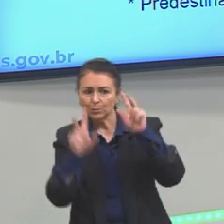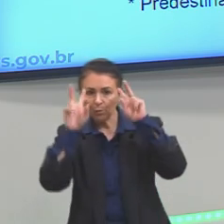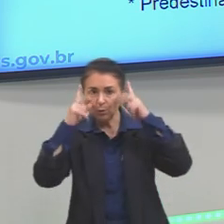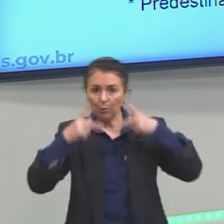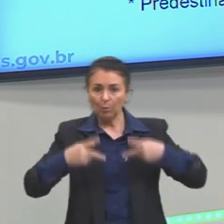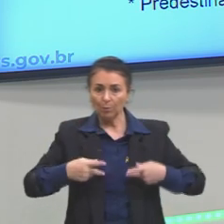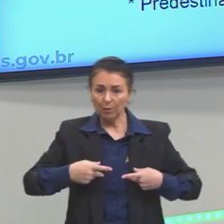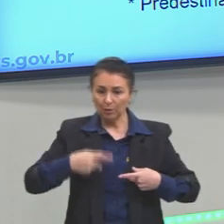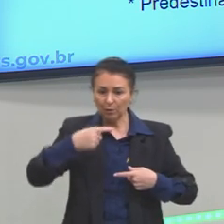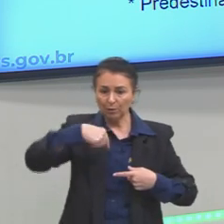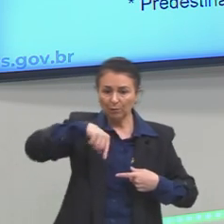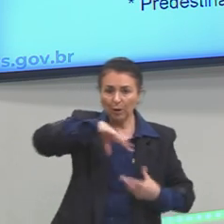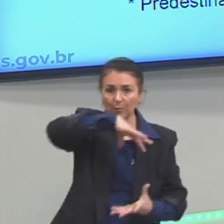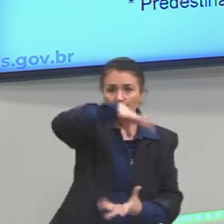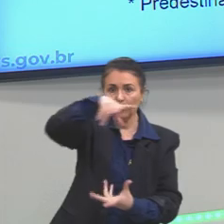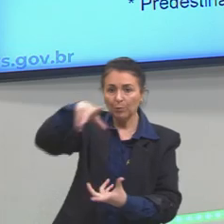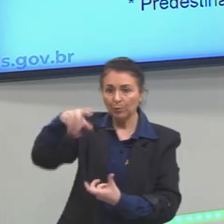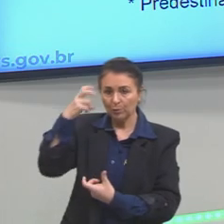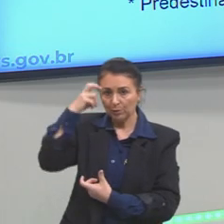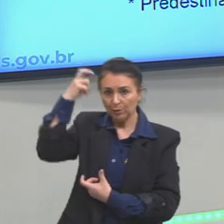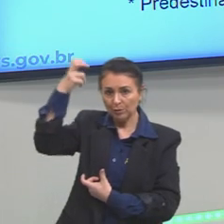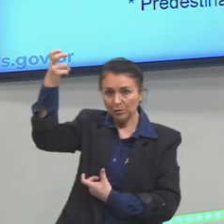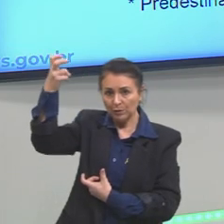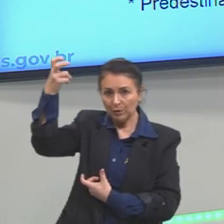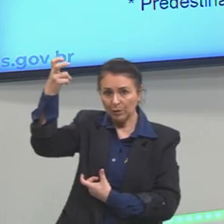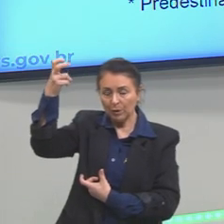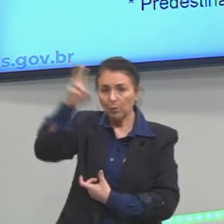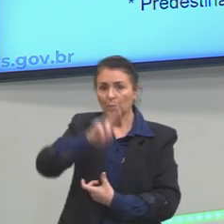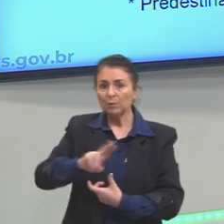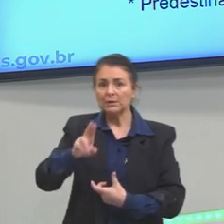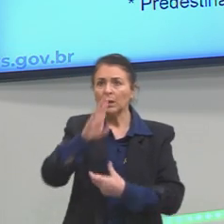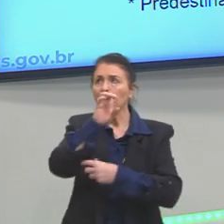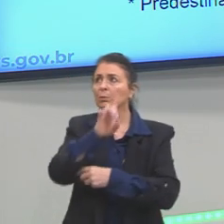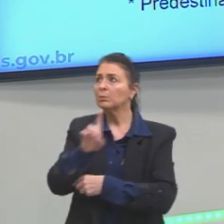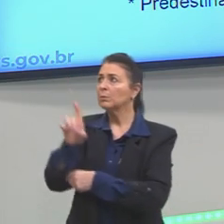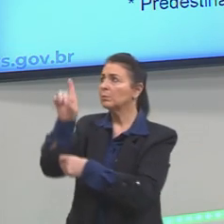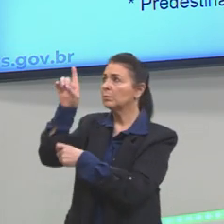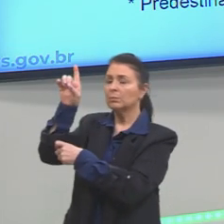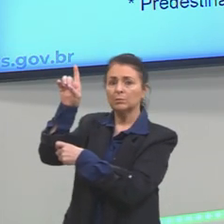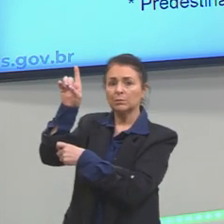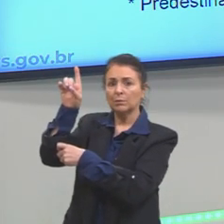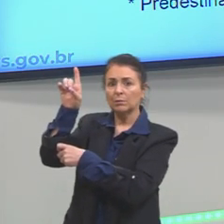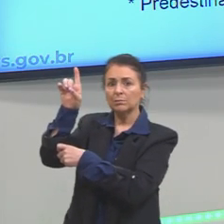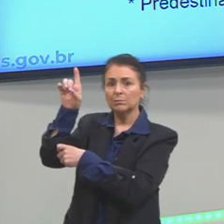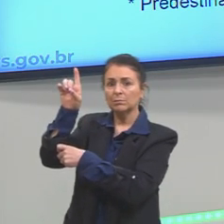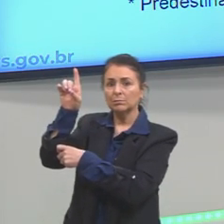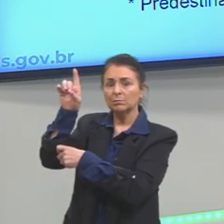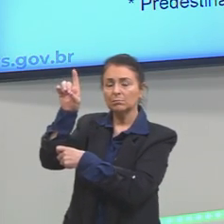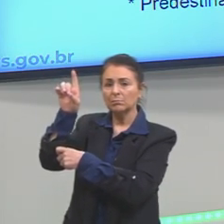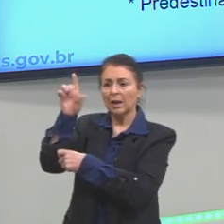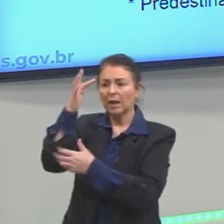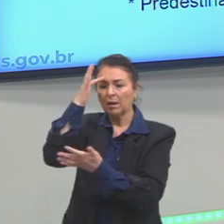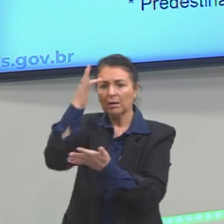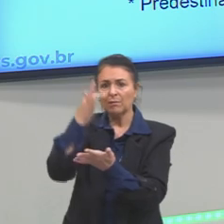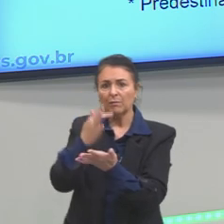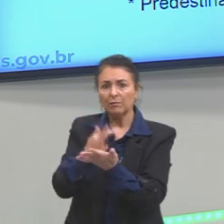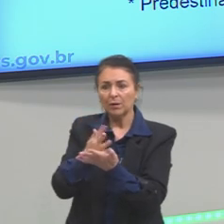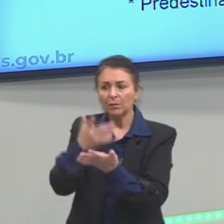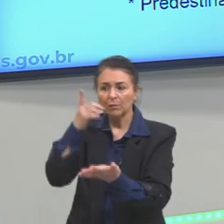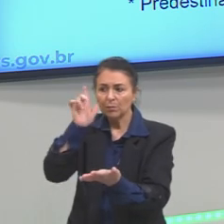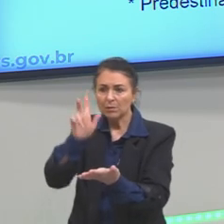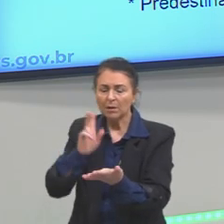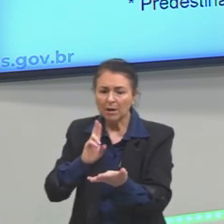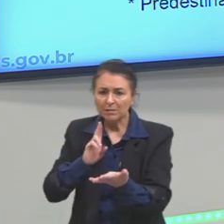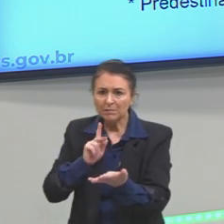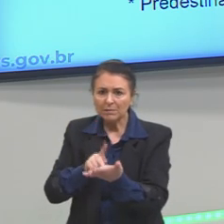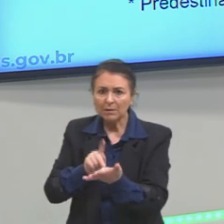que era aí a Deus segundo passa a ser Deus através da fé é a fé que vai chegar as verdades